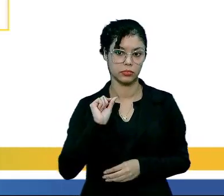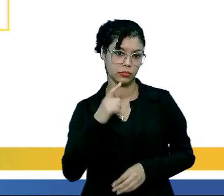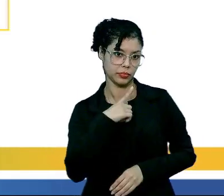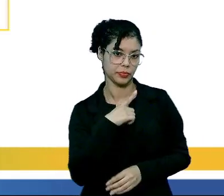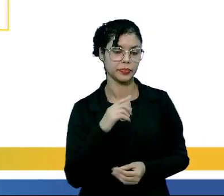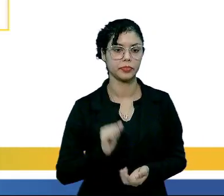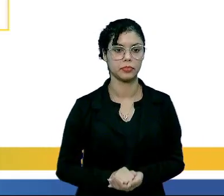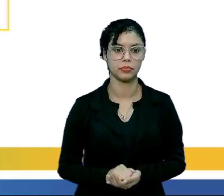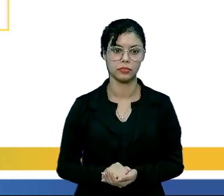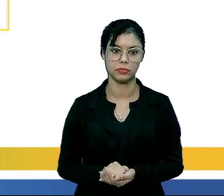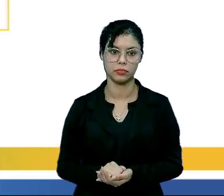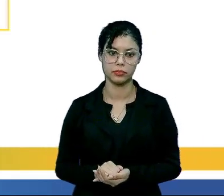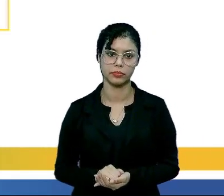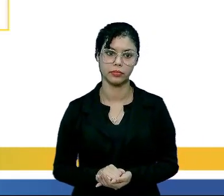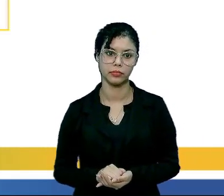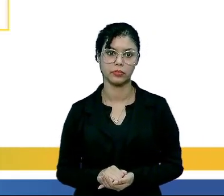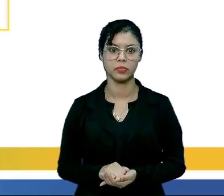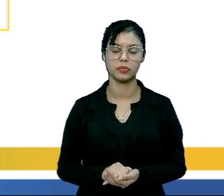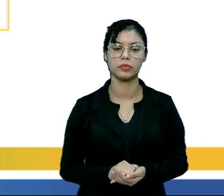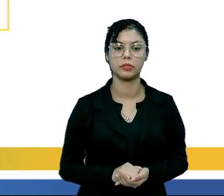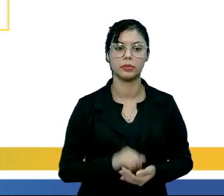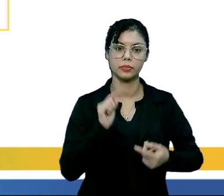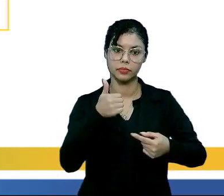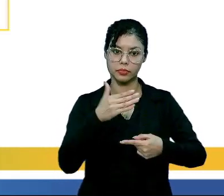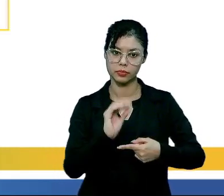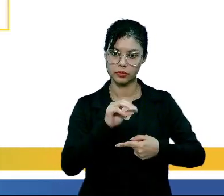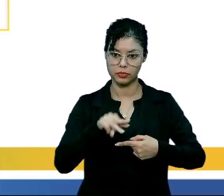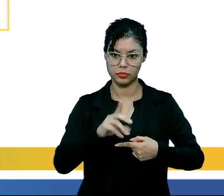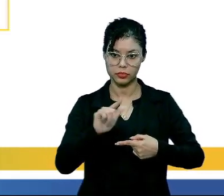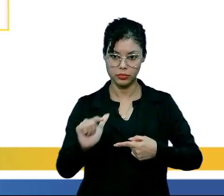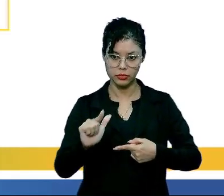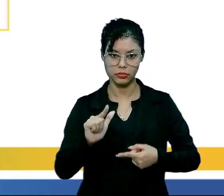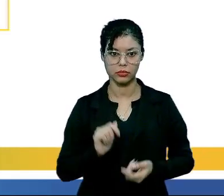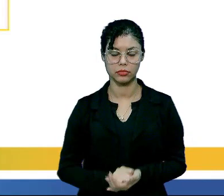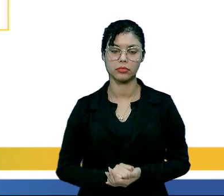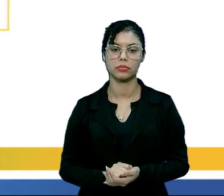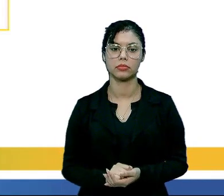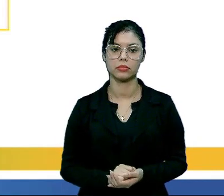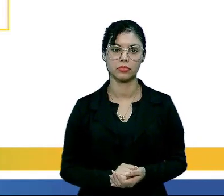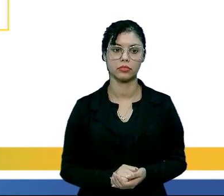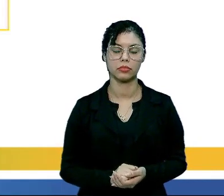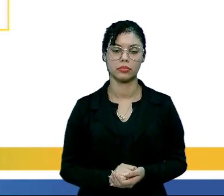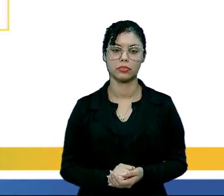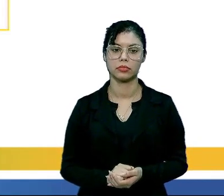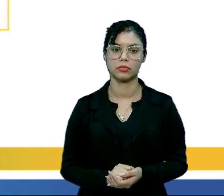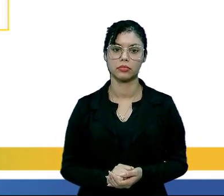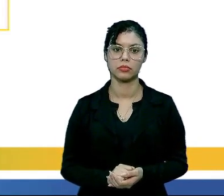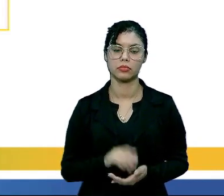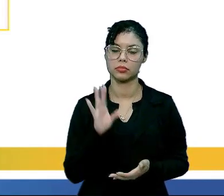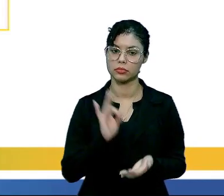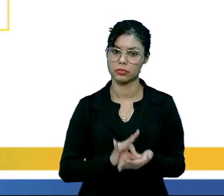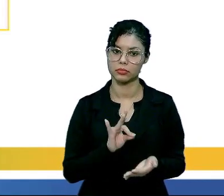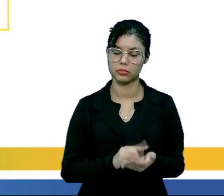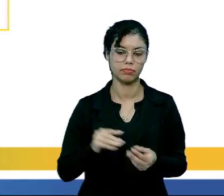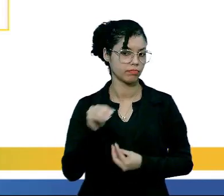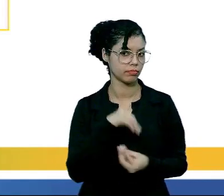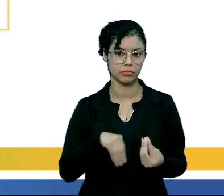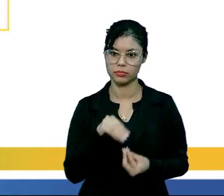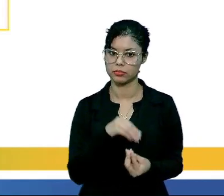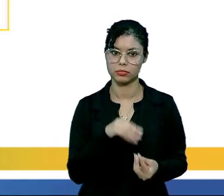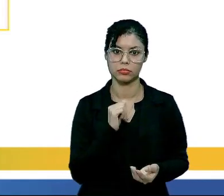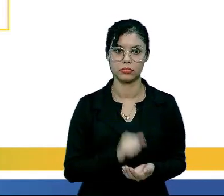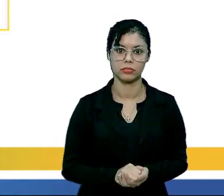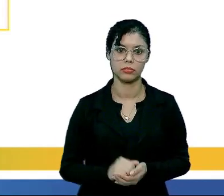eu tenho? Eu tenho ali no início da reação 10 mol de PCl5, Eu sei que, na verdade, não reagiram